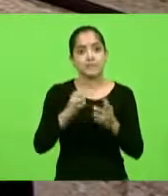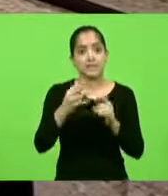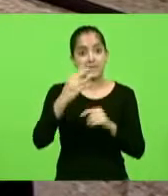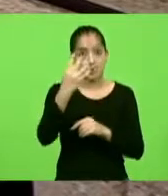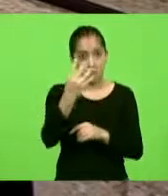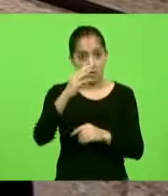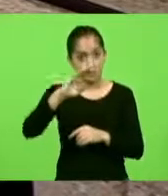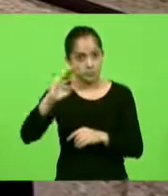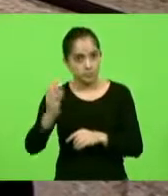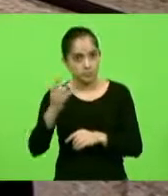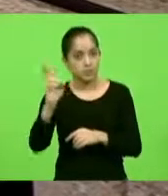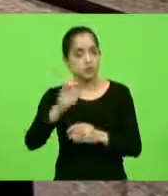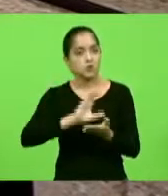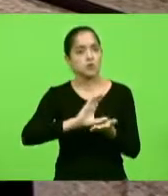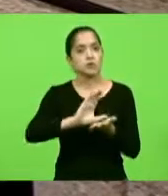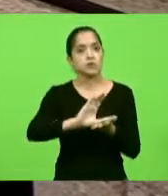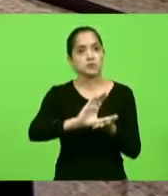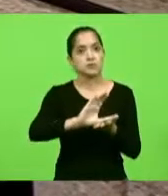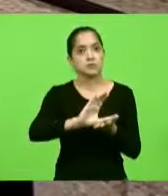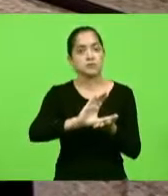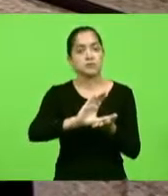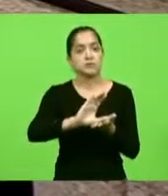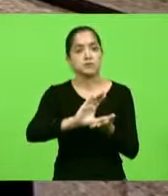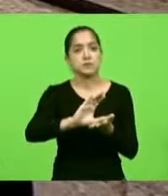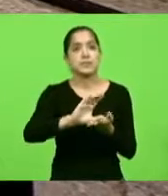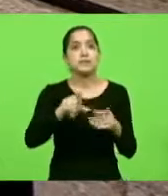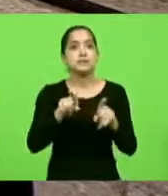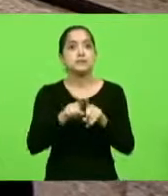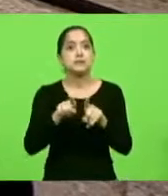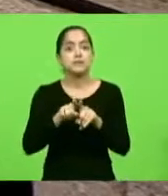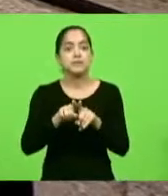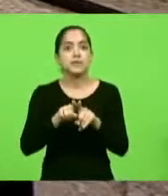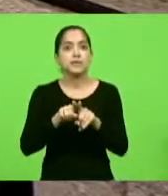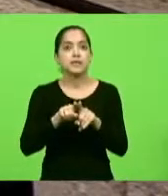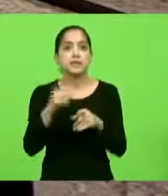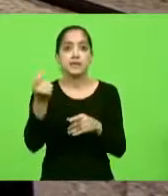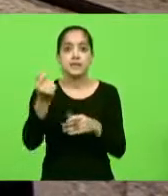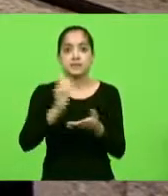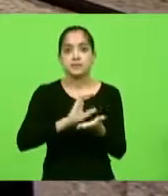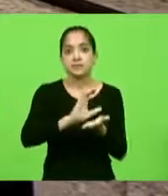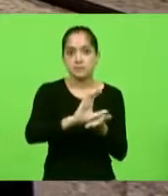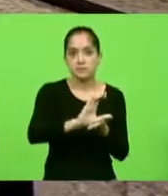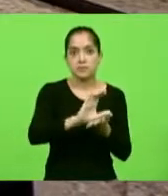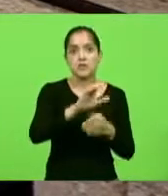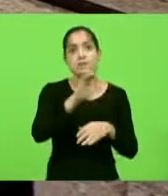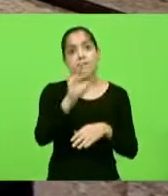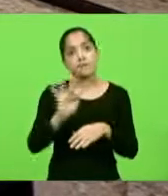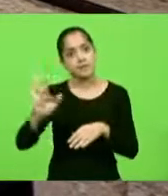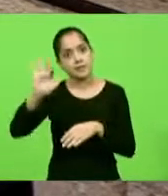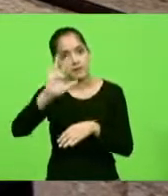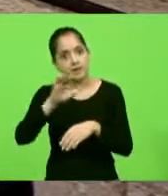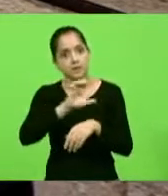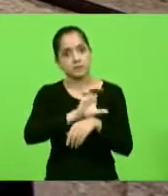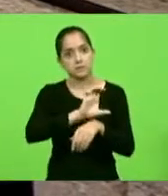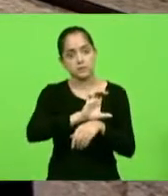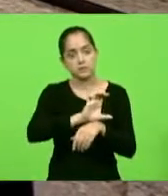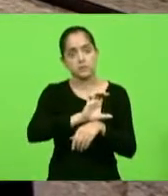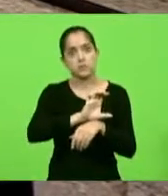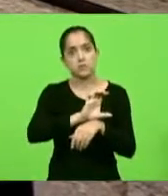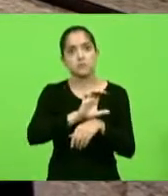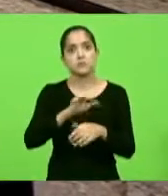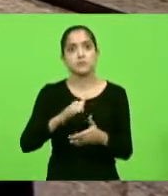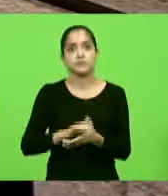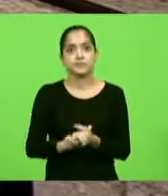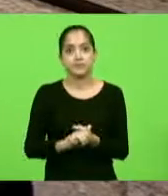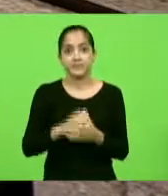nas rodovias estaduais e, por conseguinte, também esses recursos nas rodovias federais e que na amortização, então,